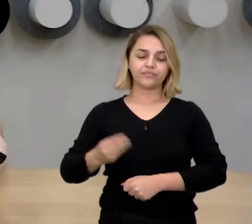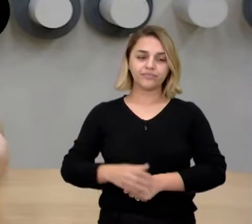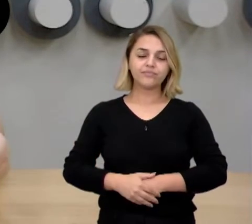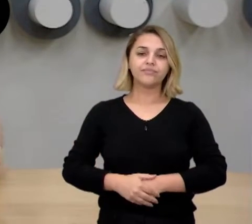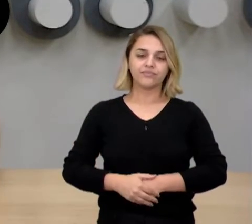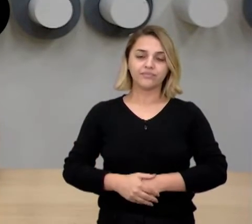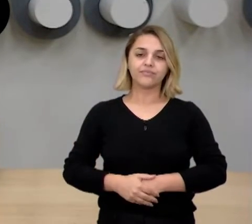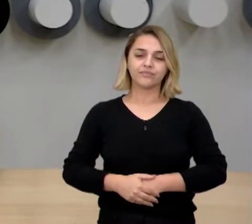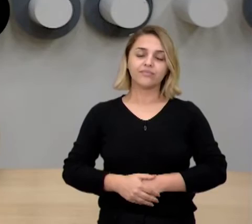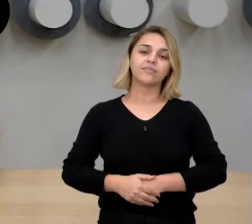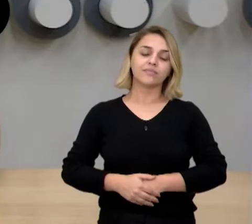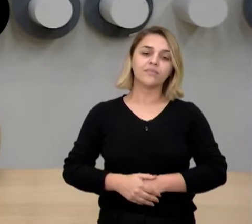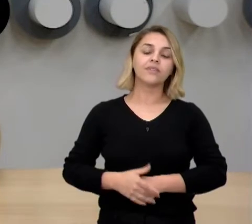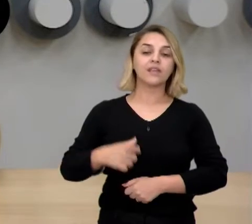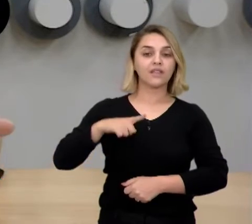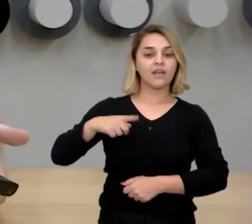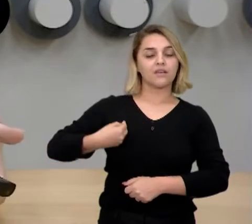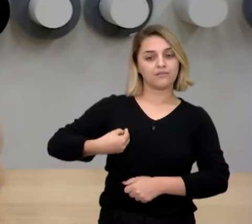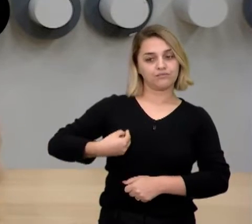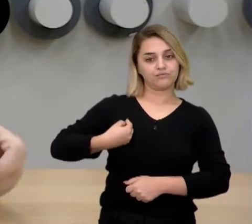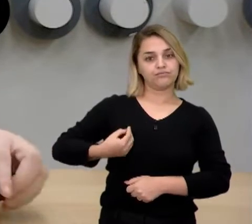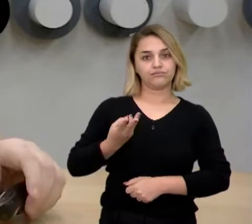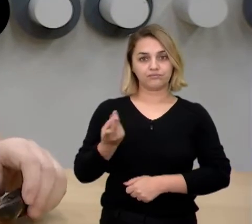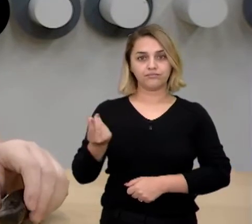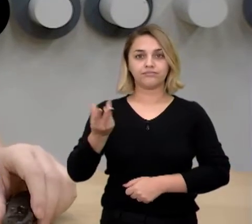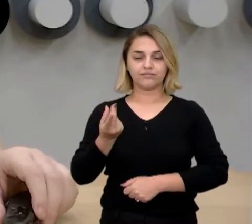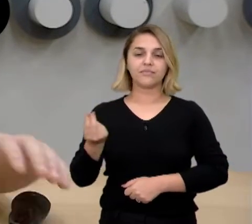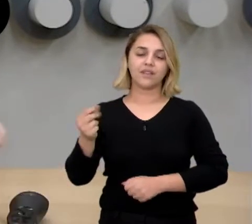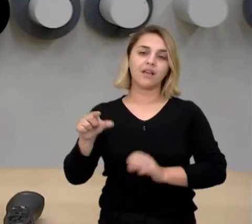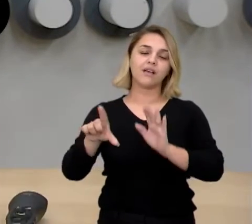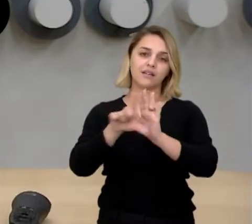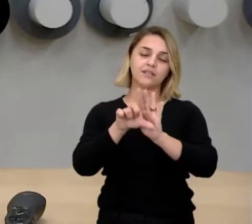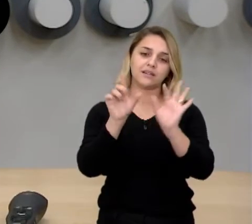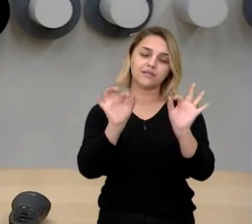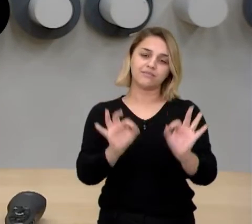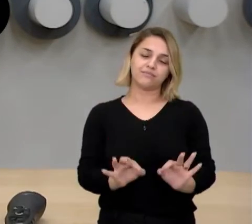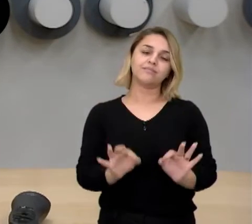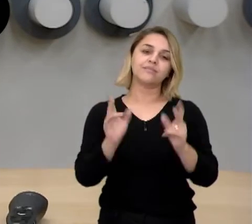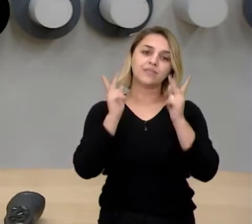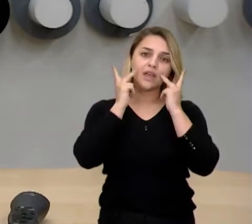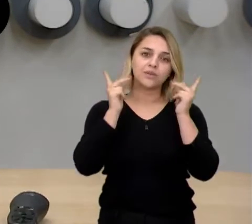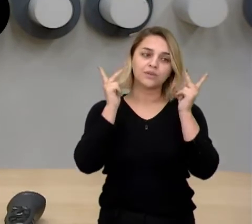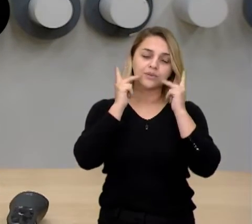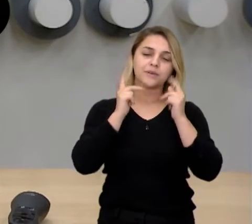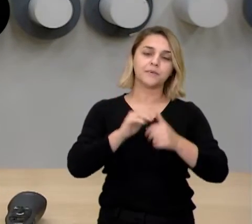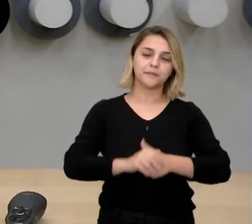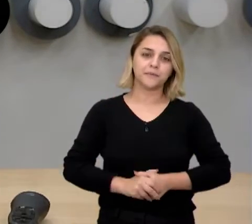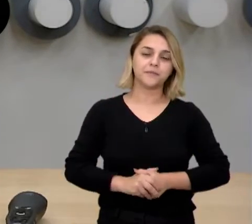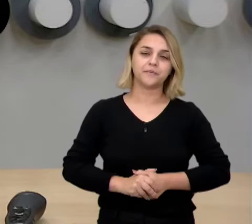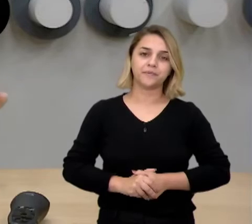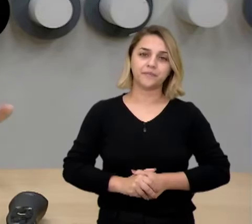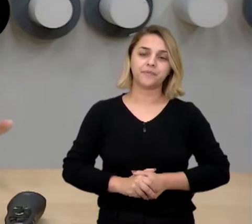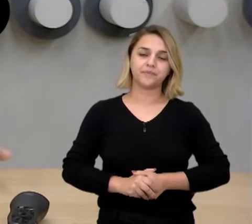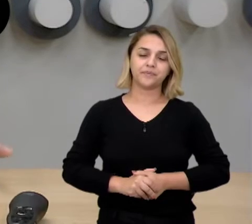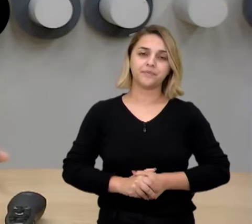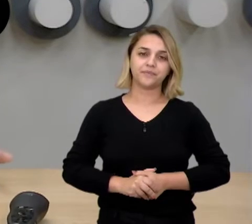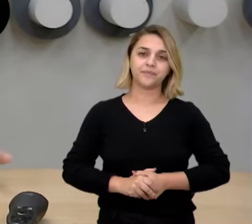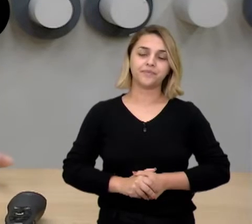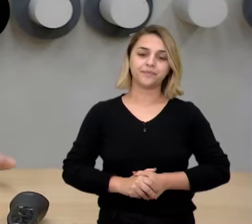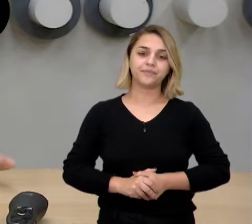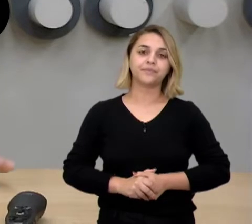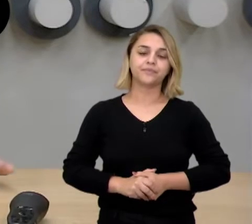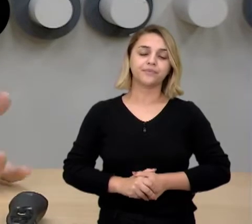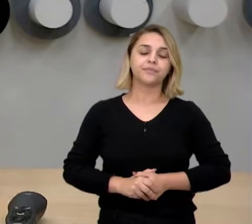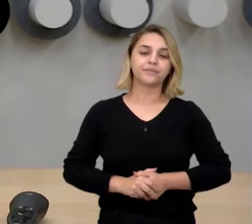que são naturais, mas a existência das leis é natural. Bom, da mesma forma como o mundo físico